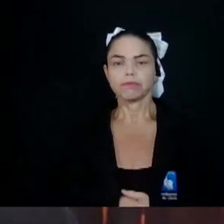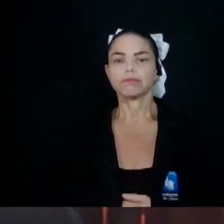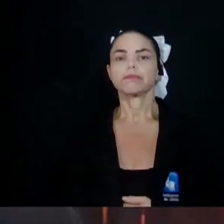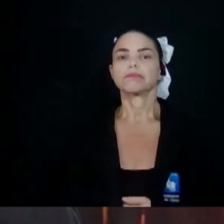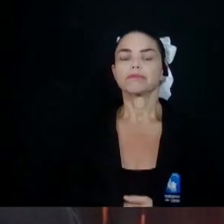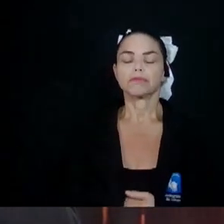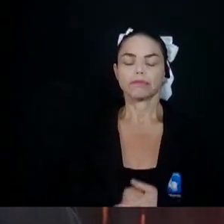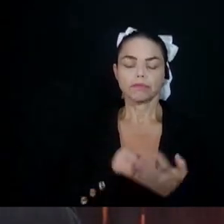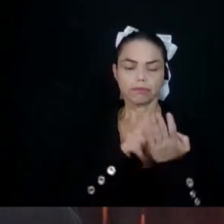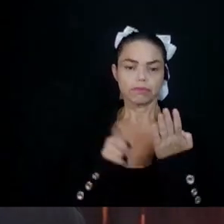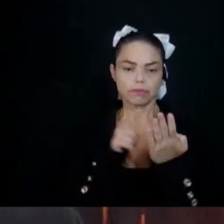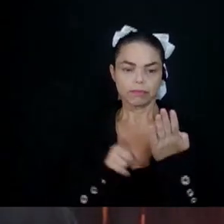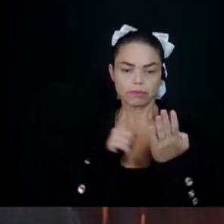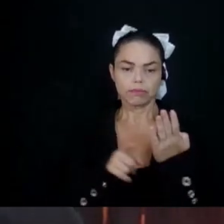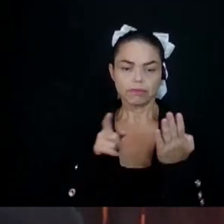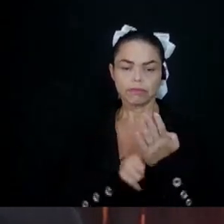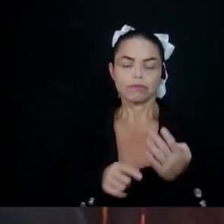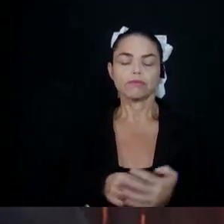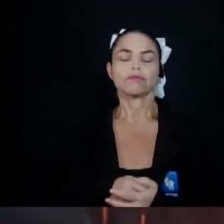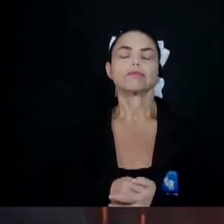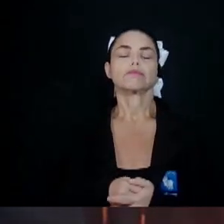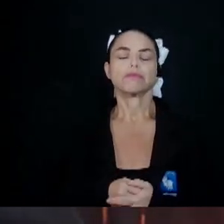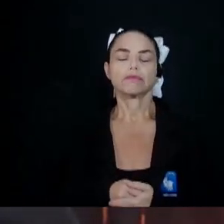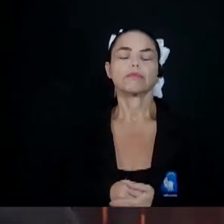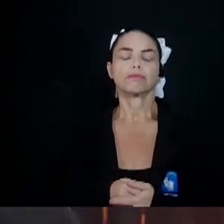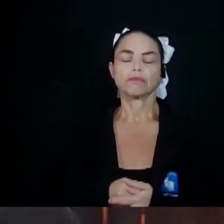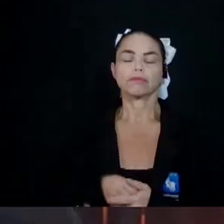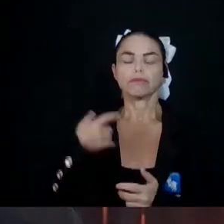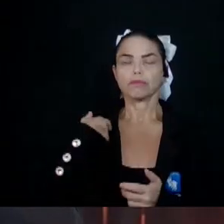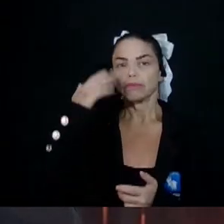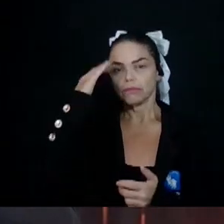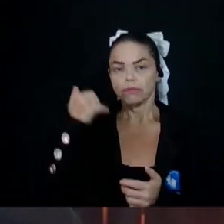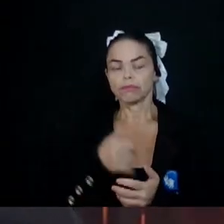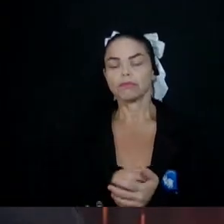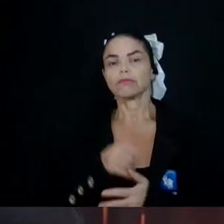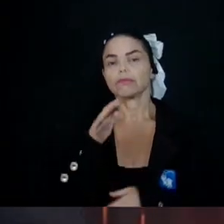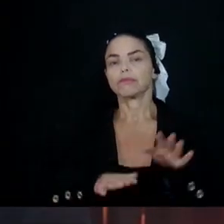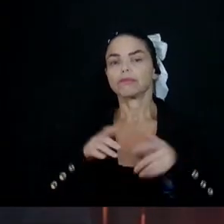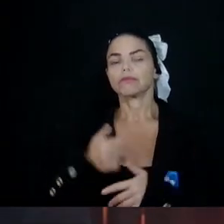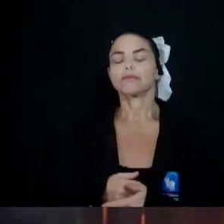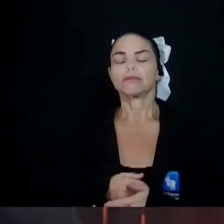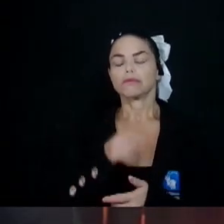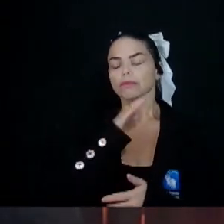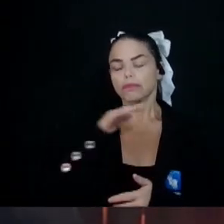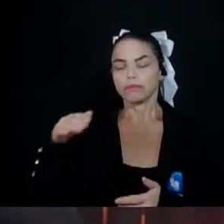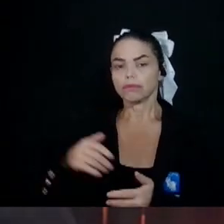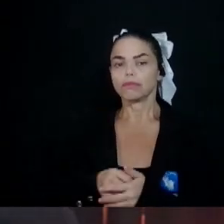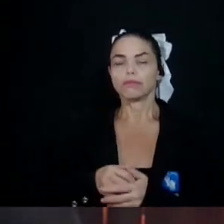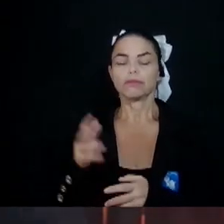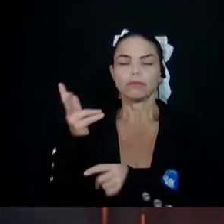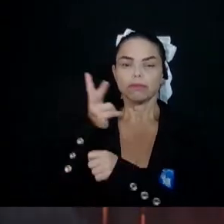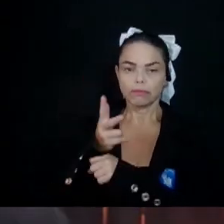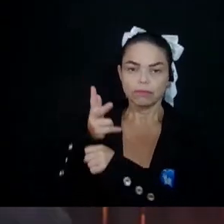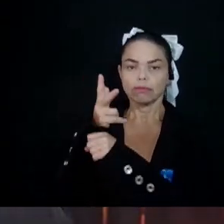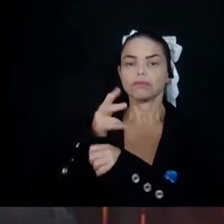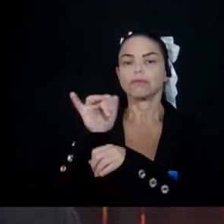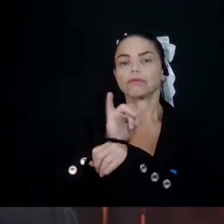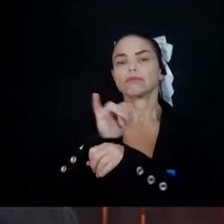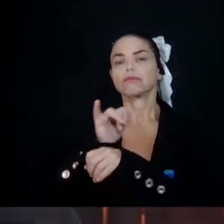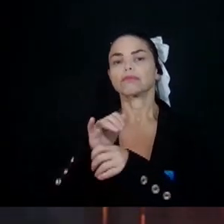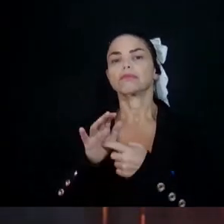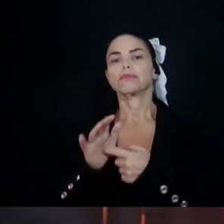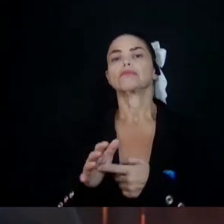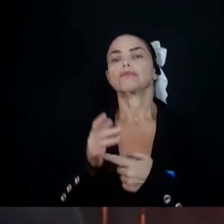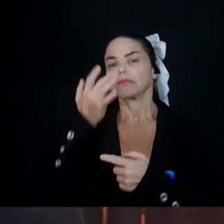os comentários que são feitos. Né? A gente sabe, às vezes as crianças querem postar um vídeo no YouTube. Para que mostrar o rosto